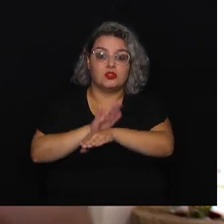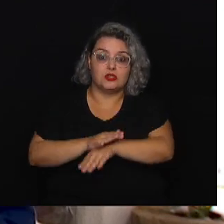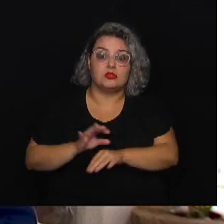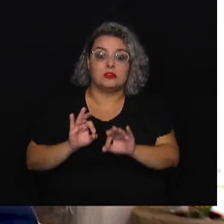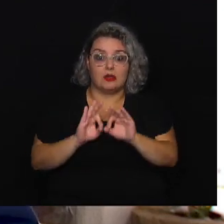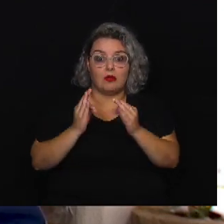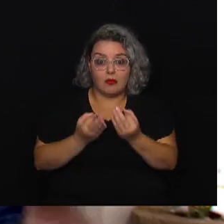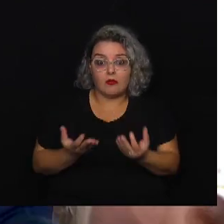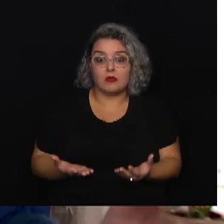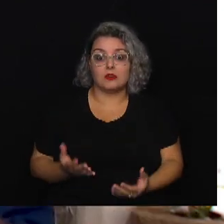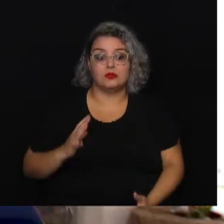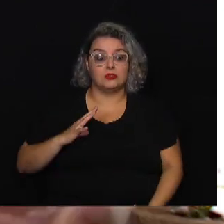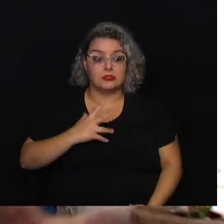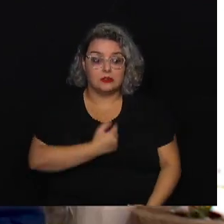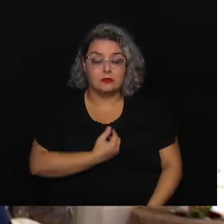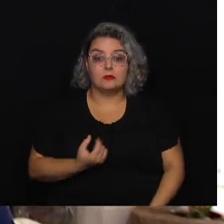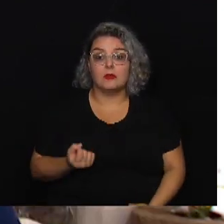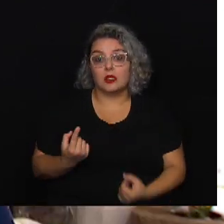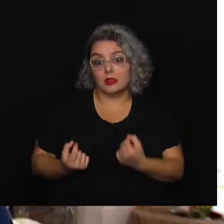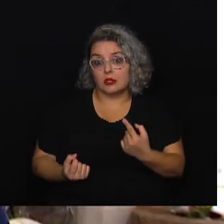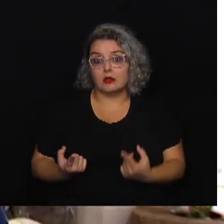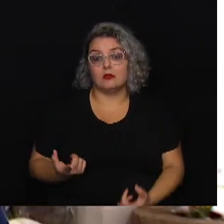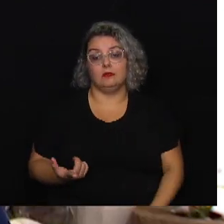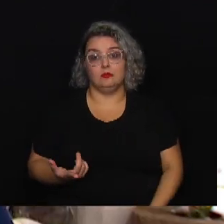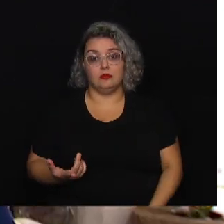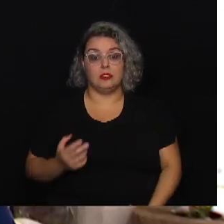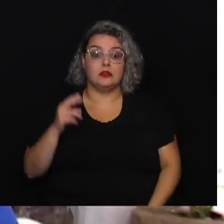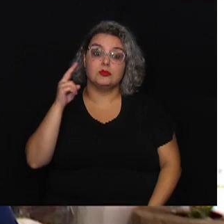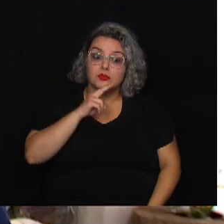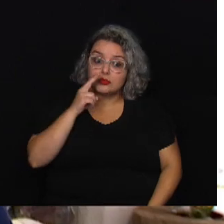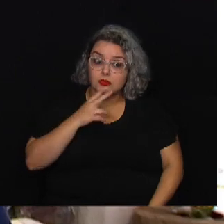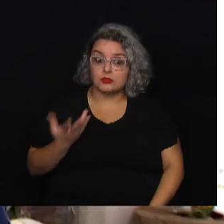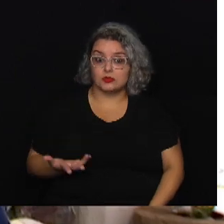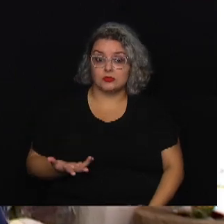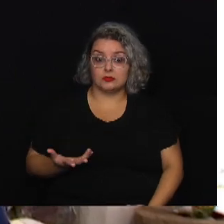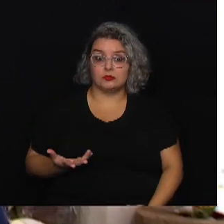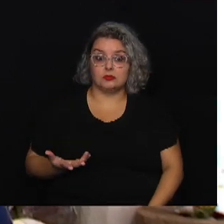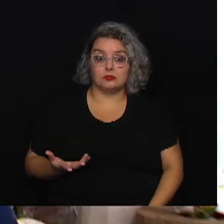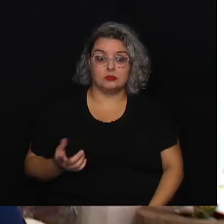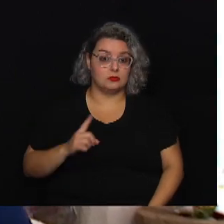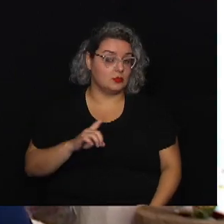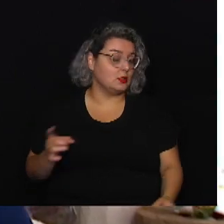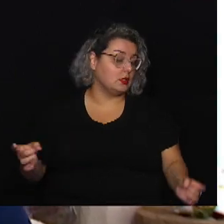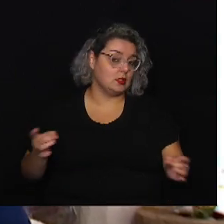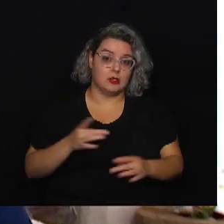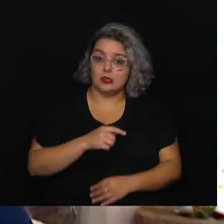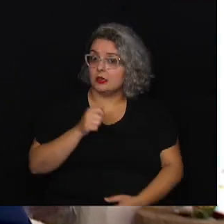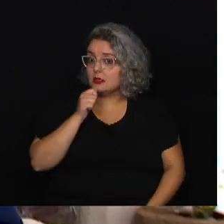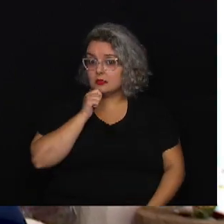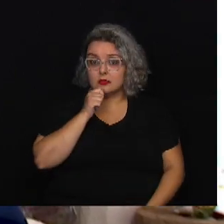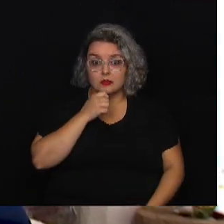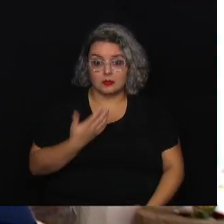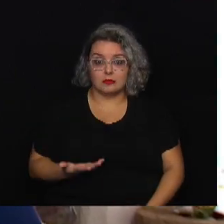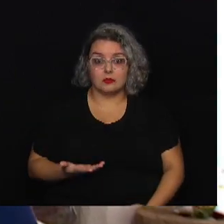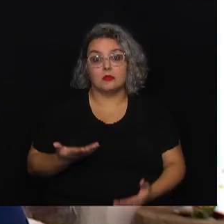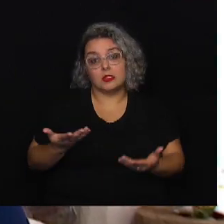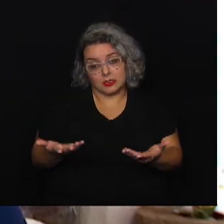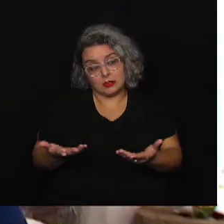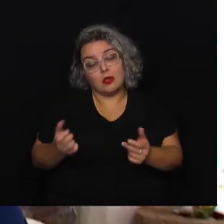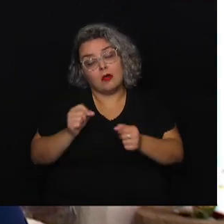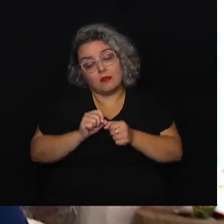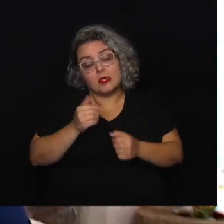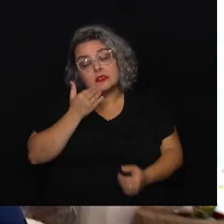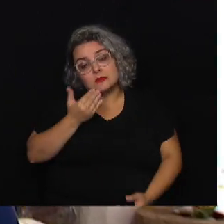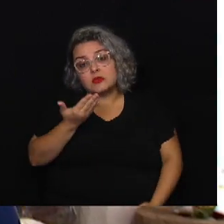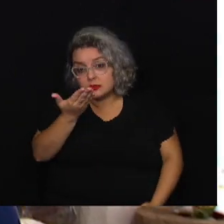famílias, de socorro até para algumas necessidades imediatas, não terminou ainda. Então a gente faz esse apelo